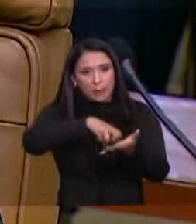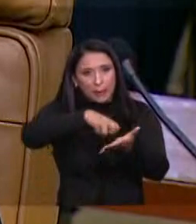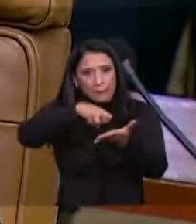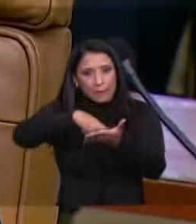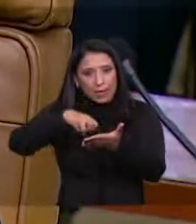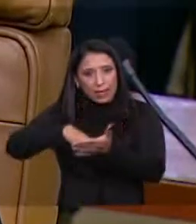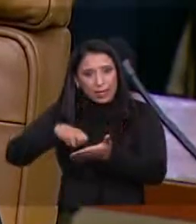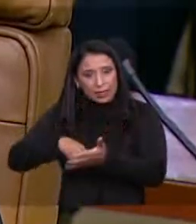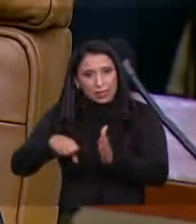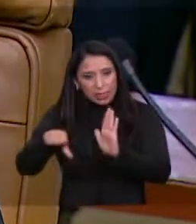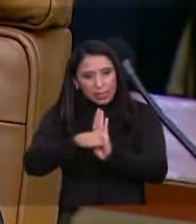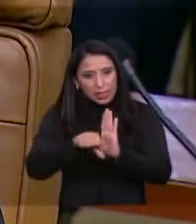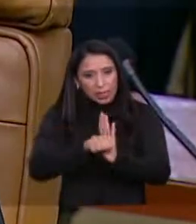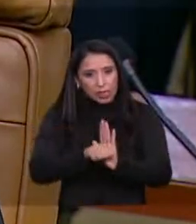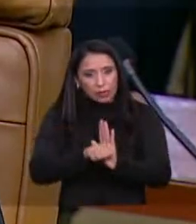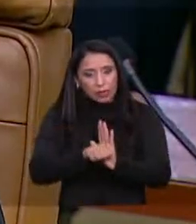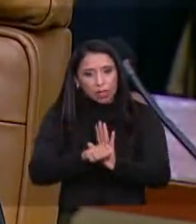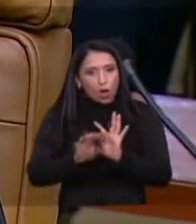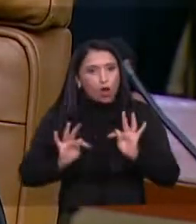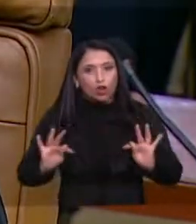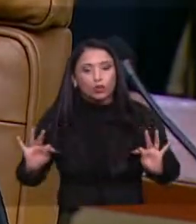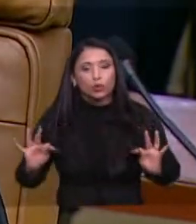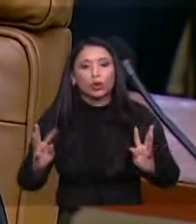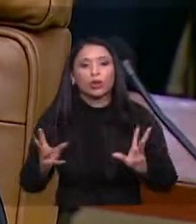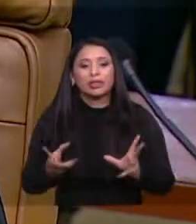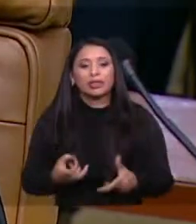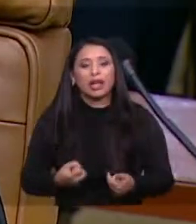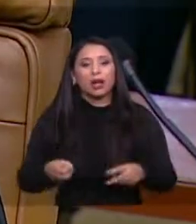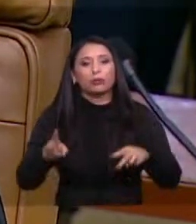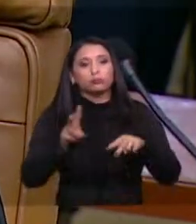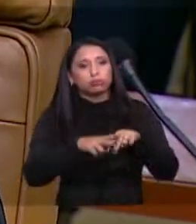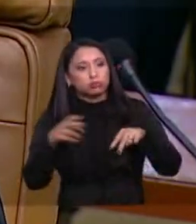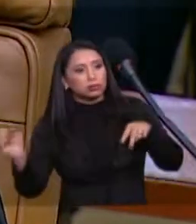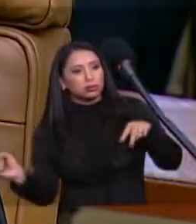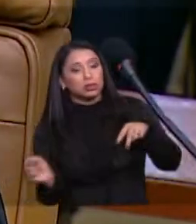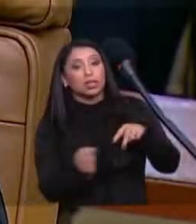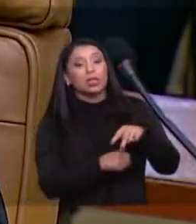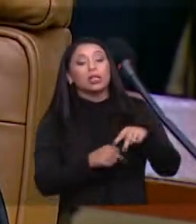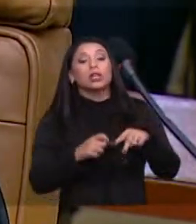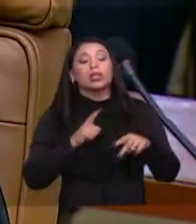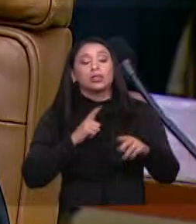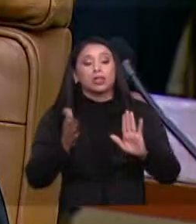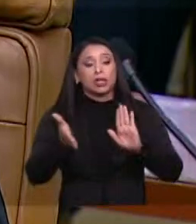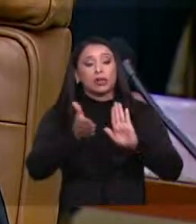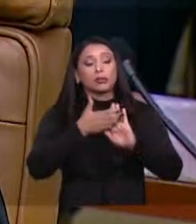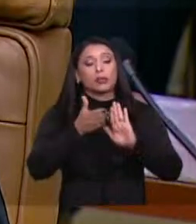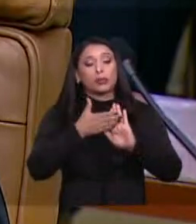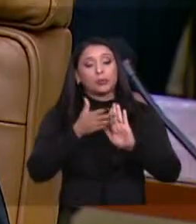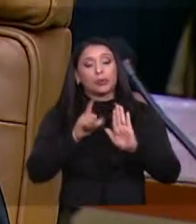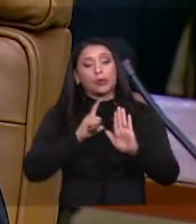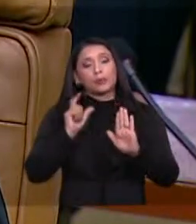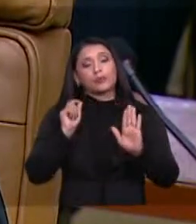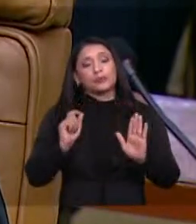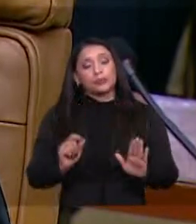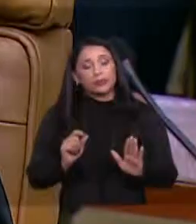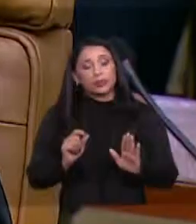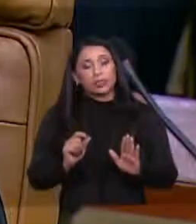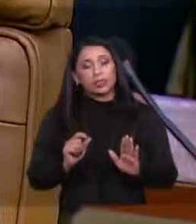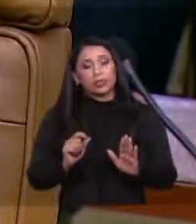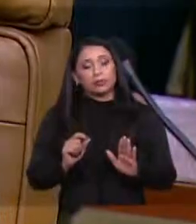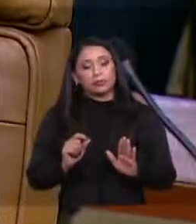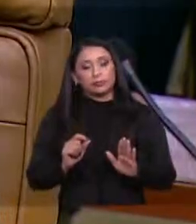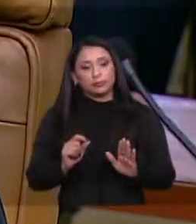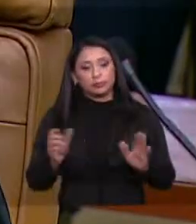cada um dos delitos chegamos chega ao total da reprimenta que propõe e em razão do concurso